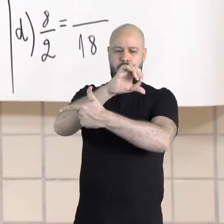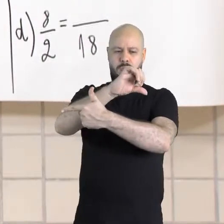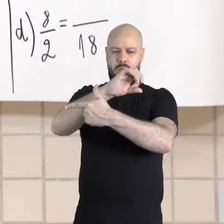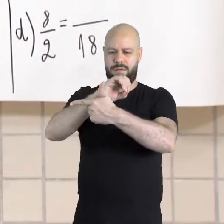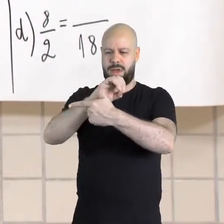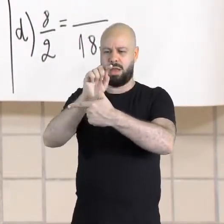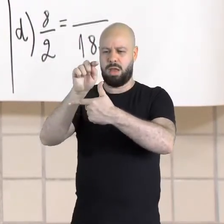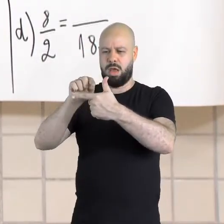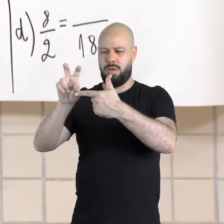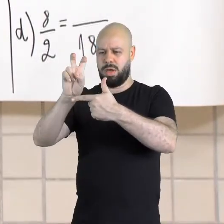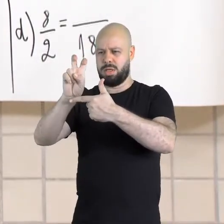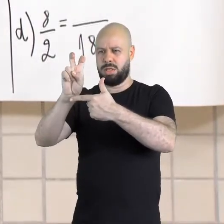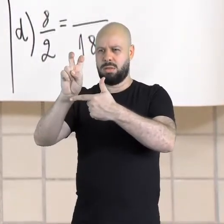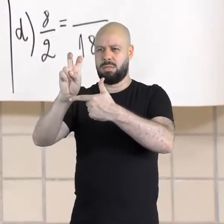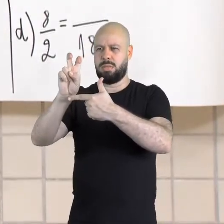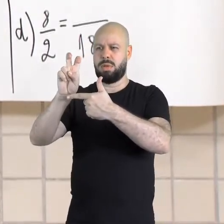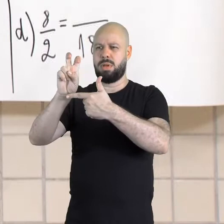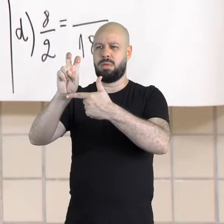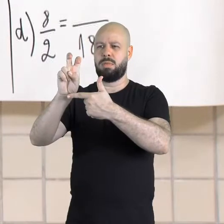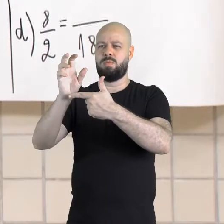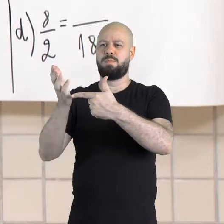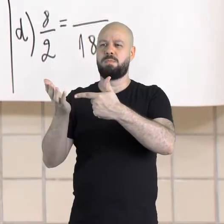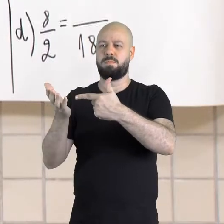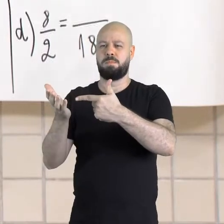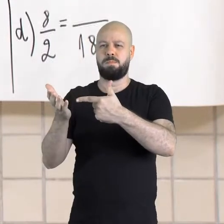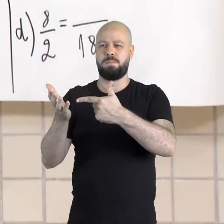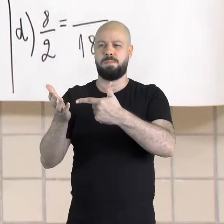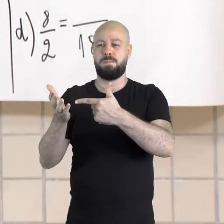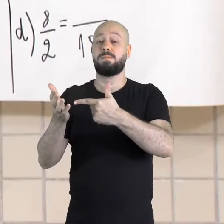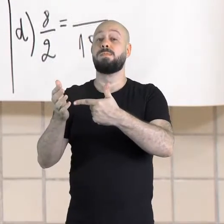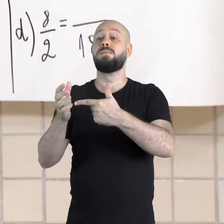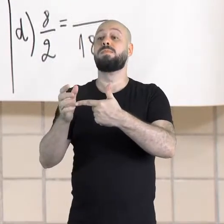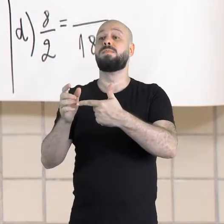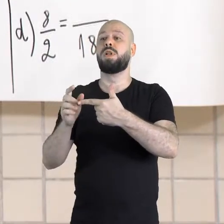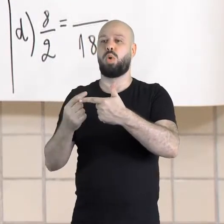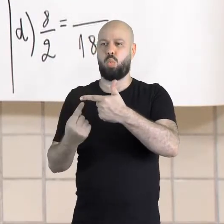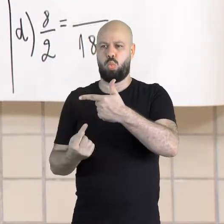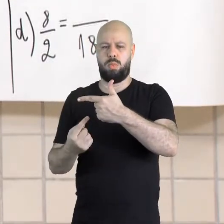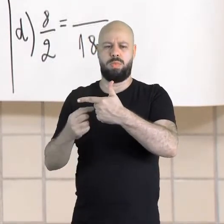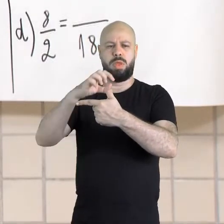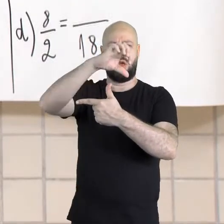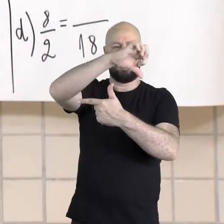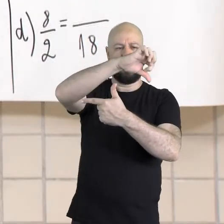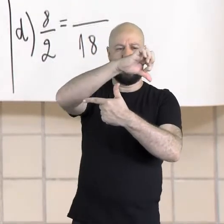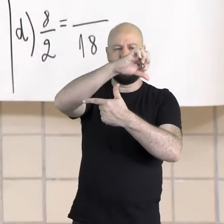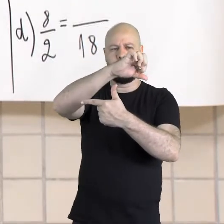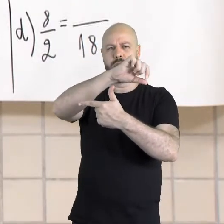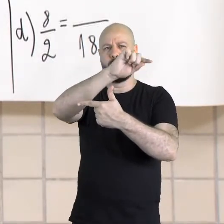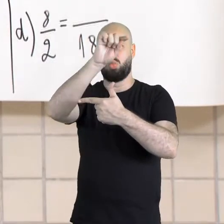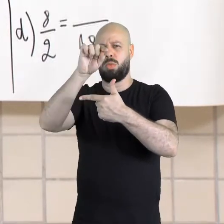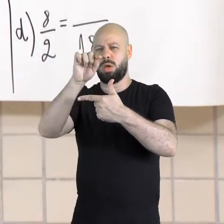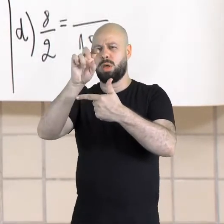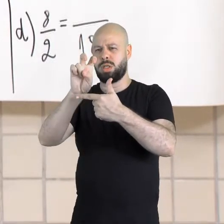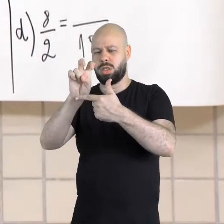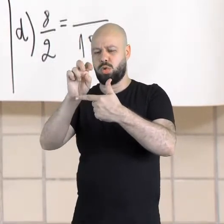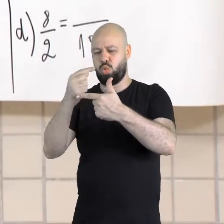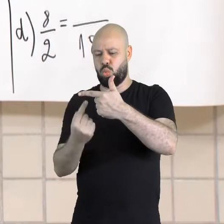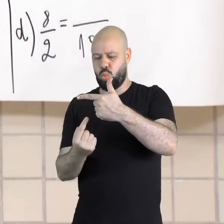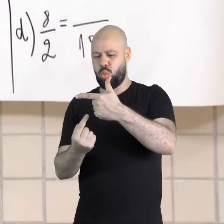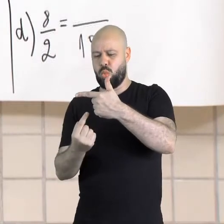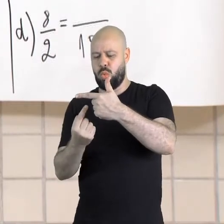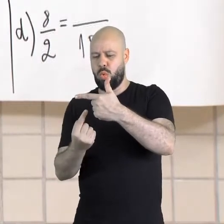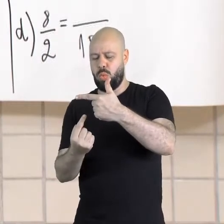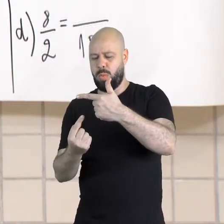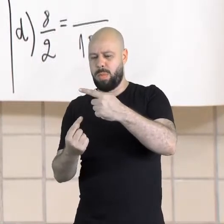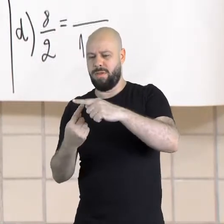dividendo. 9 dividido por 5 dá 1. 5 vezes 1, 5.